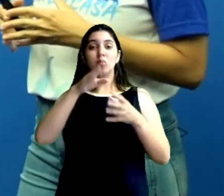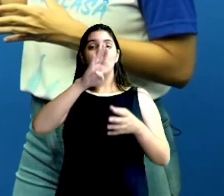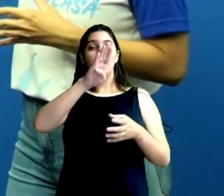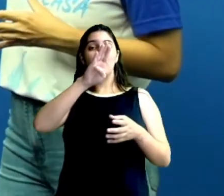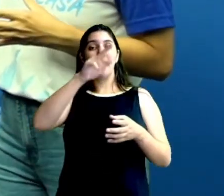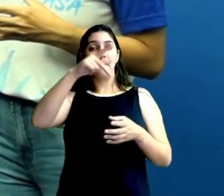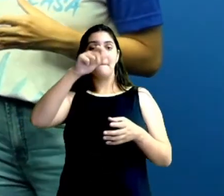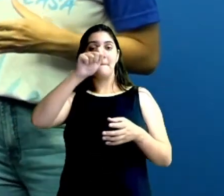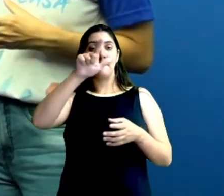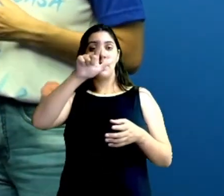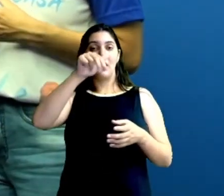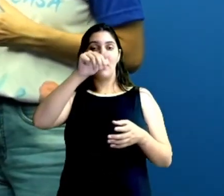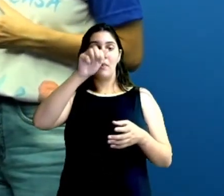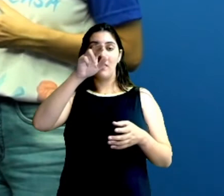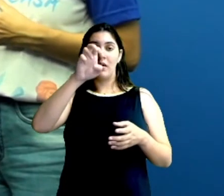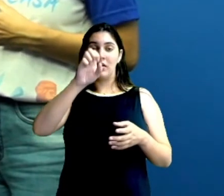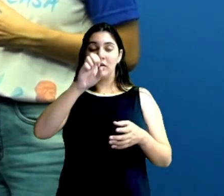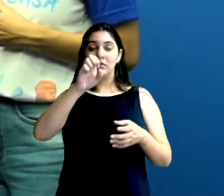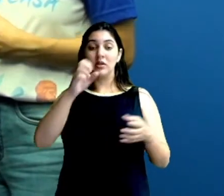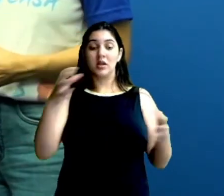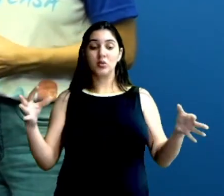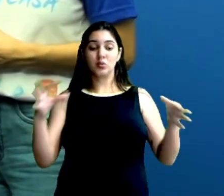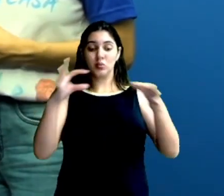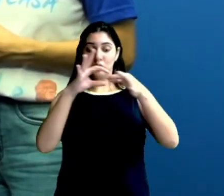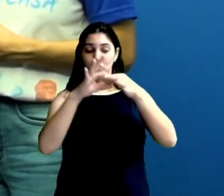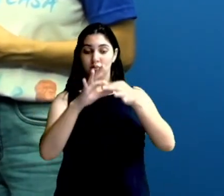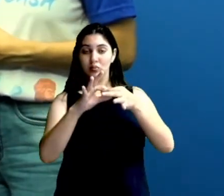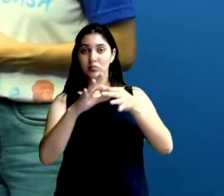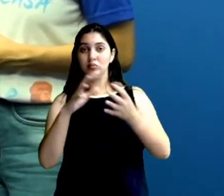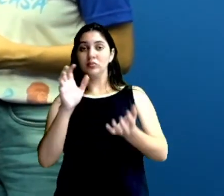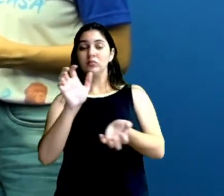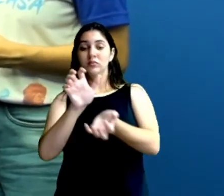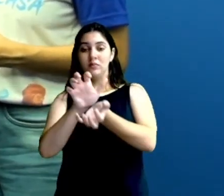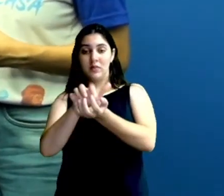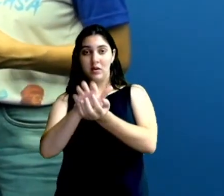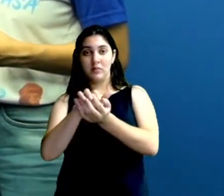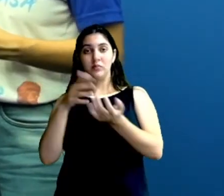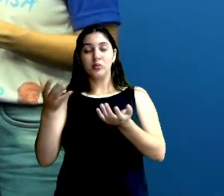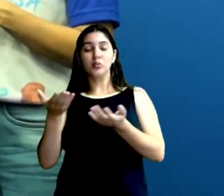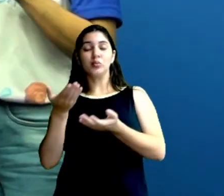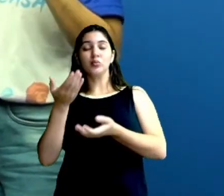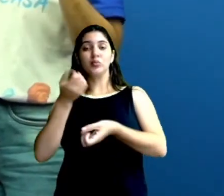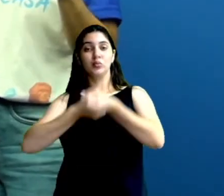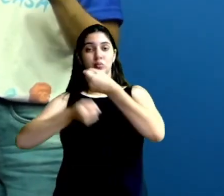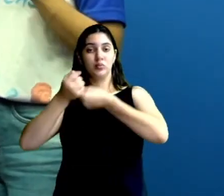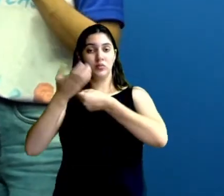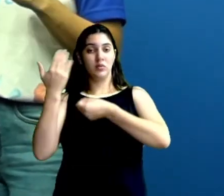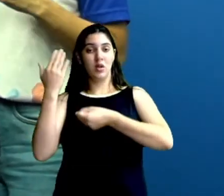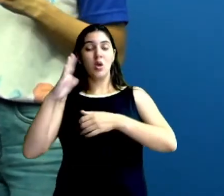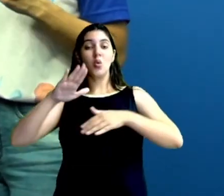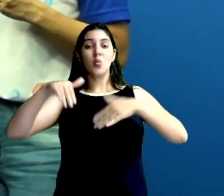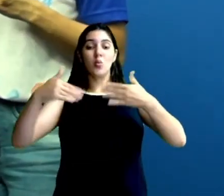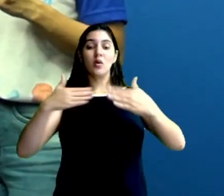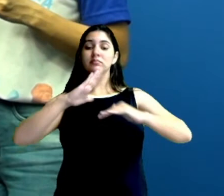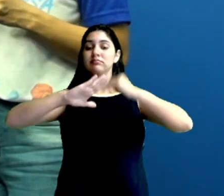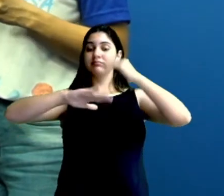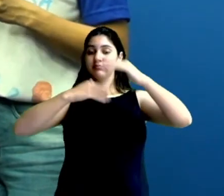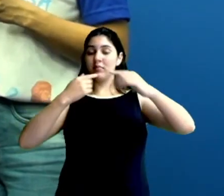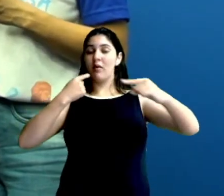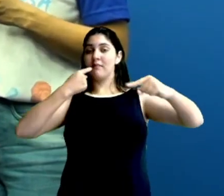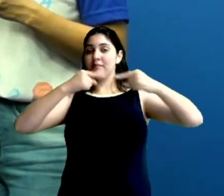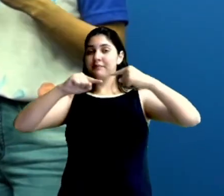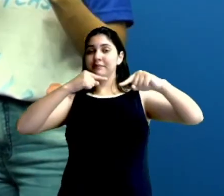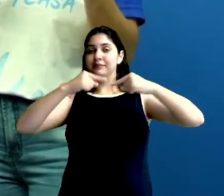Palmares, fazia parte do território de Pernambuco naquela época. Então, quando se desenvolve aquele conflito